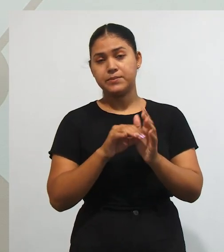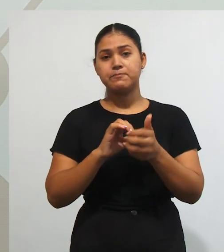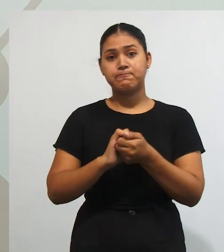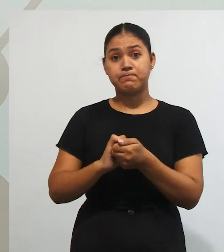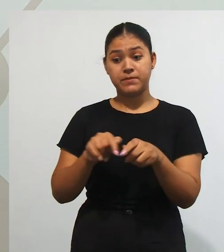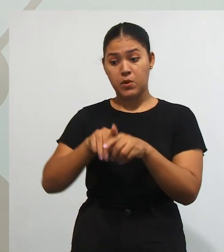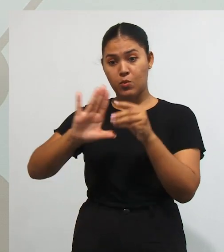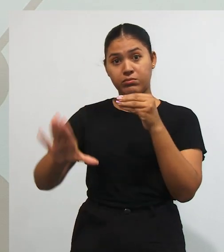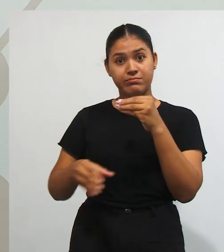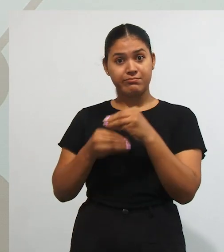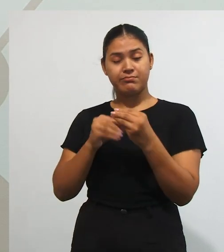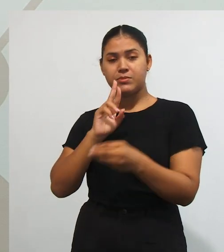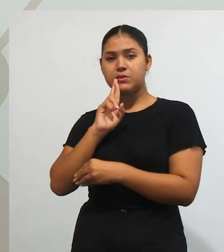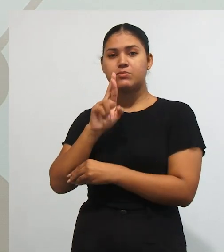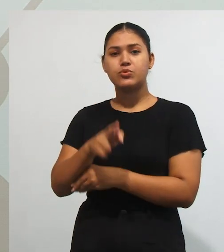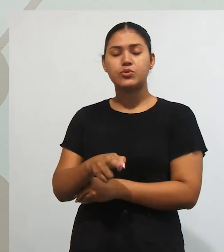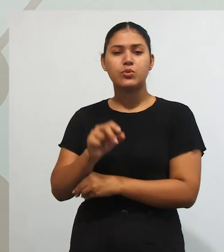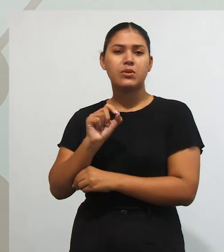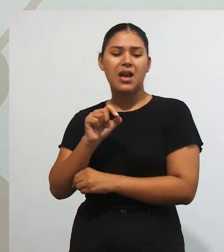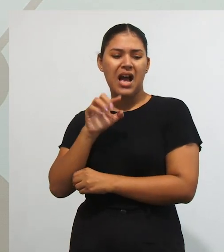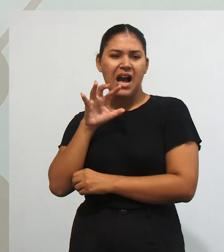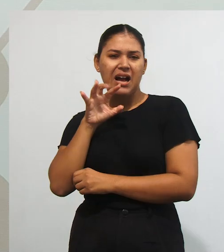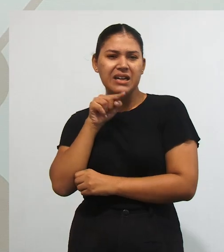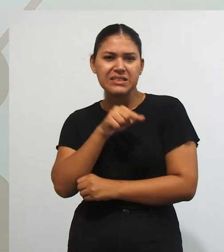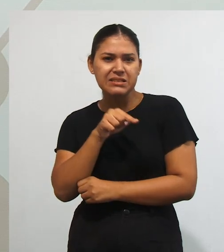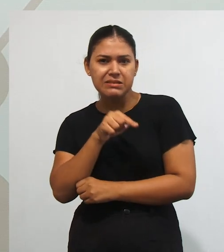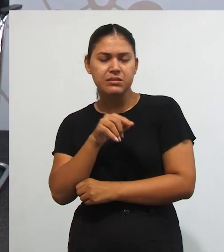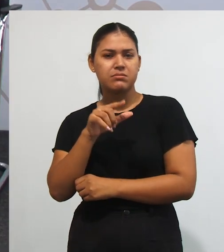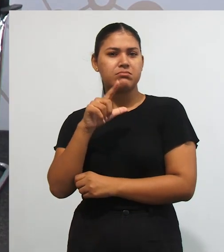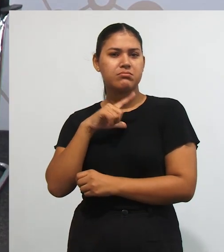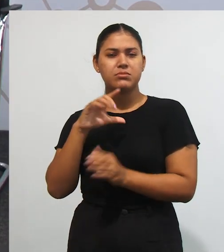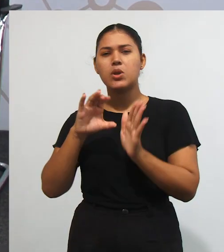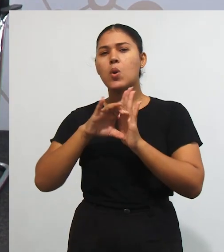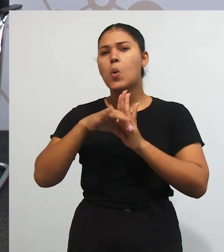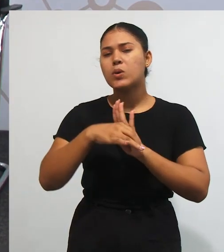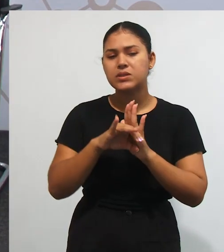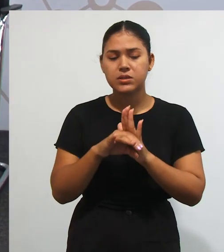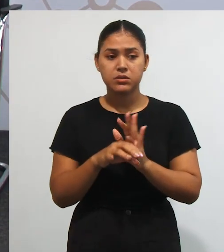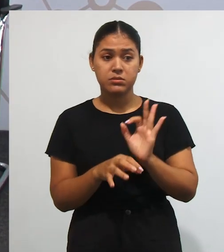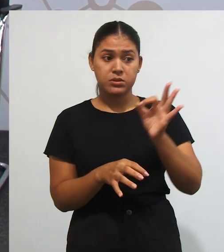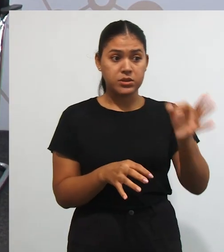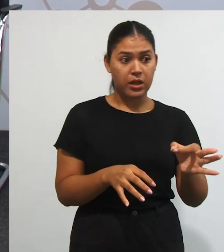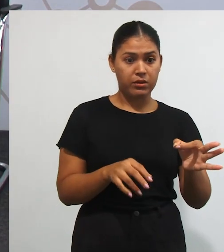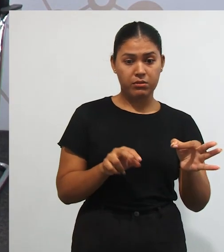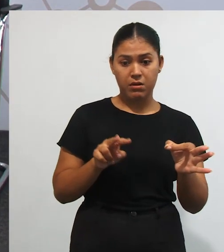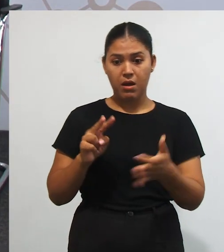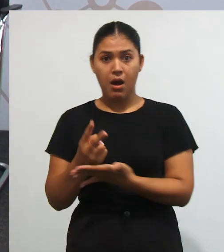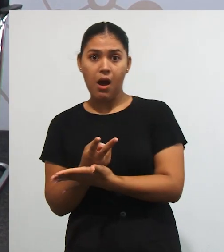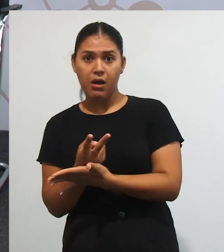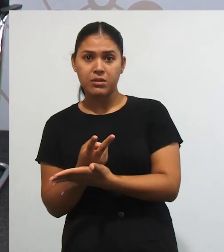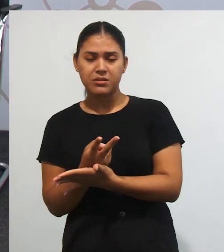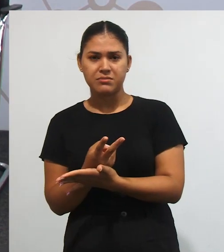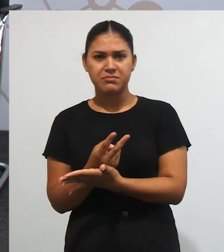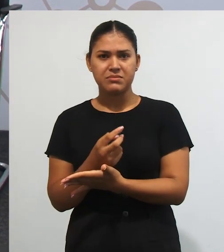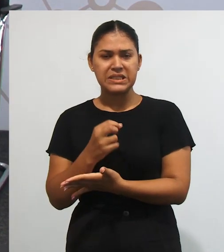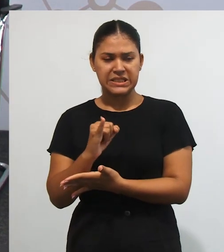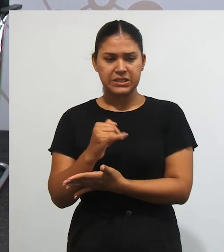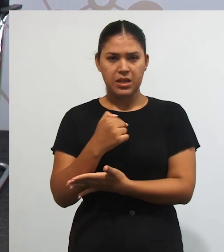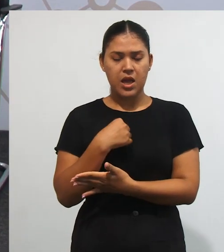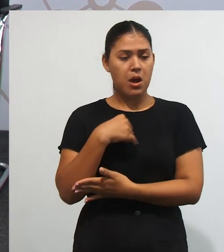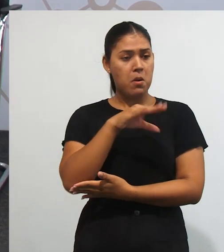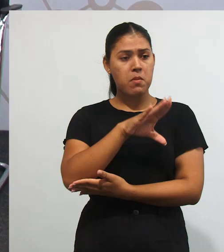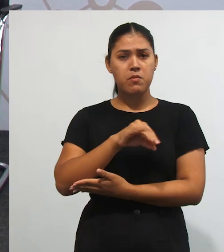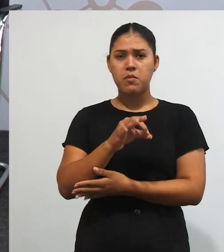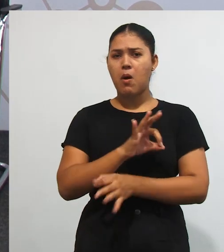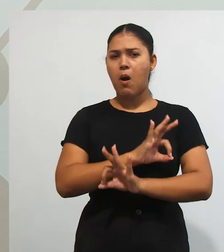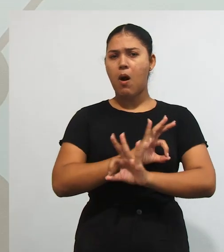resposta, desse modo aparecem os conceitos de certo e errado, né? Então, se eu me expresso bem,